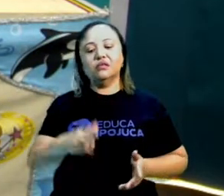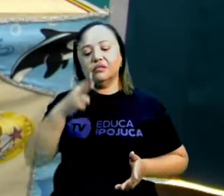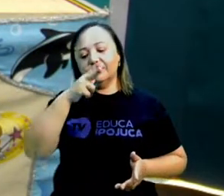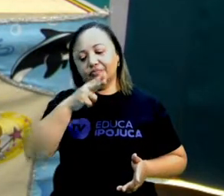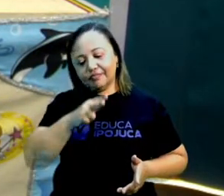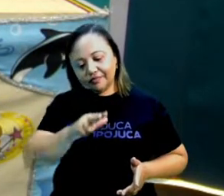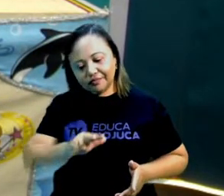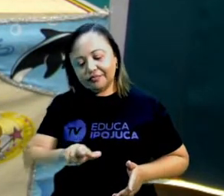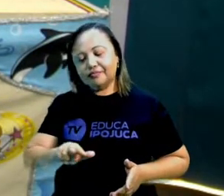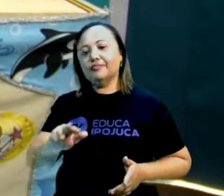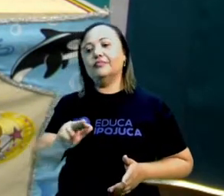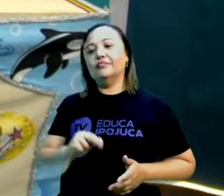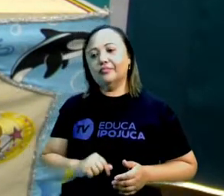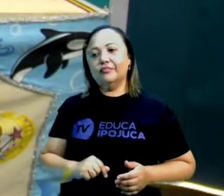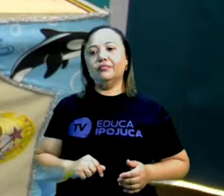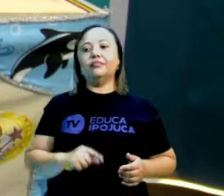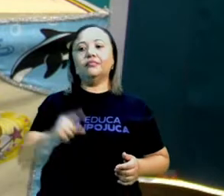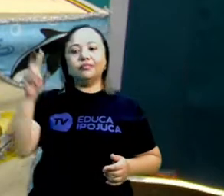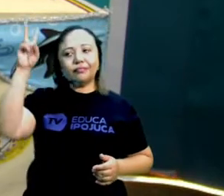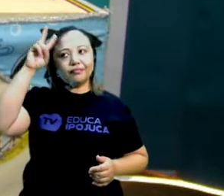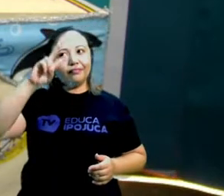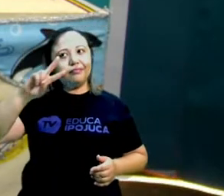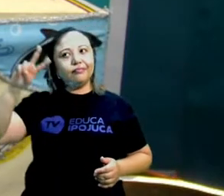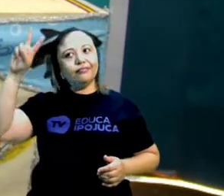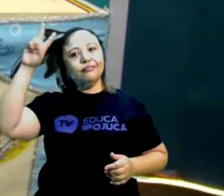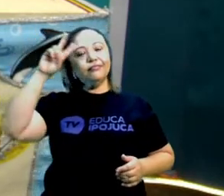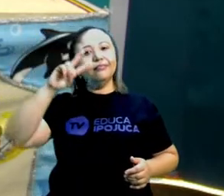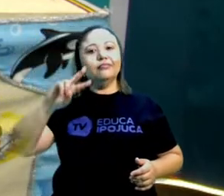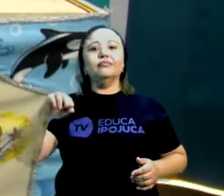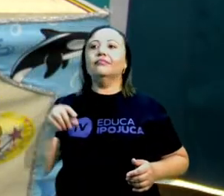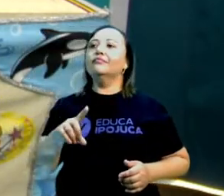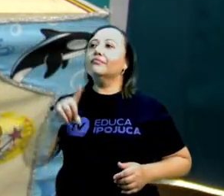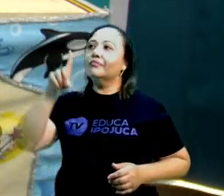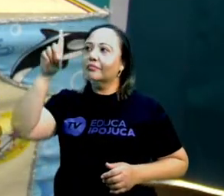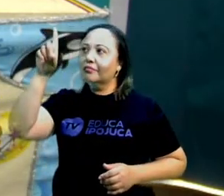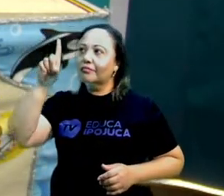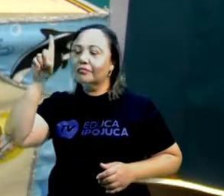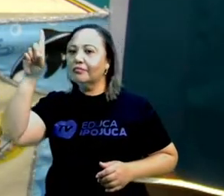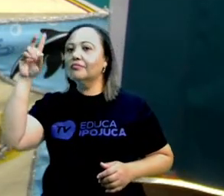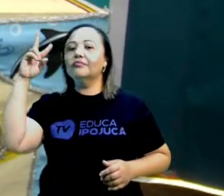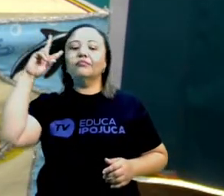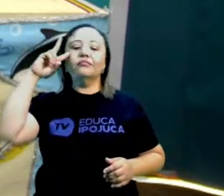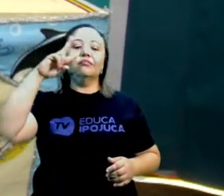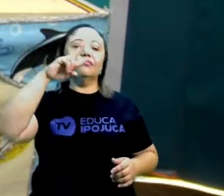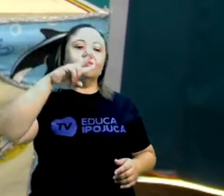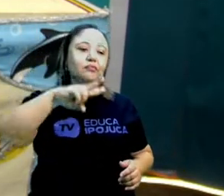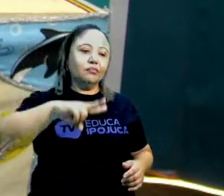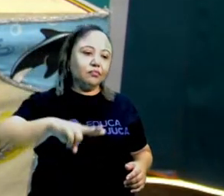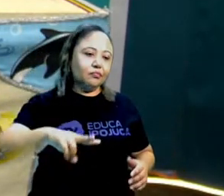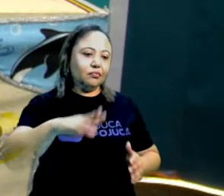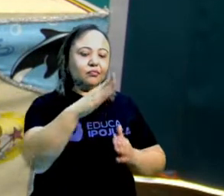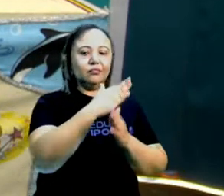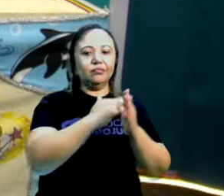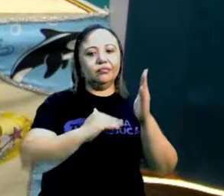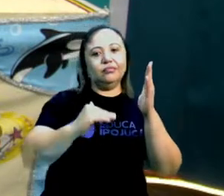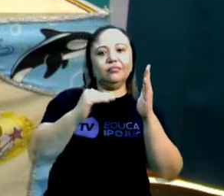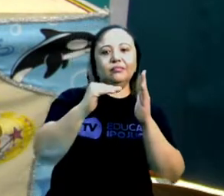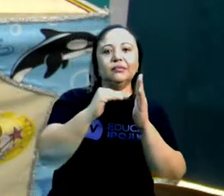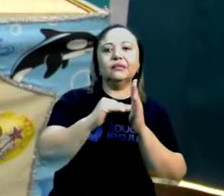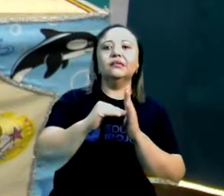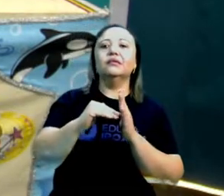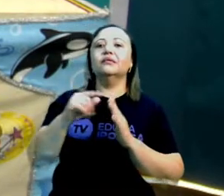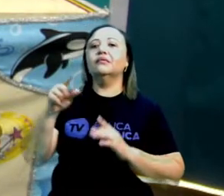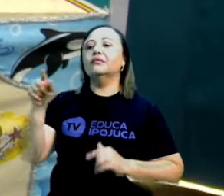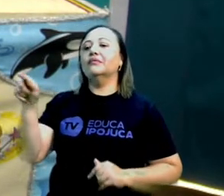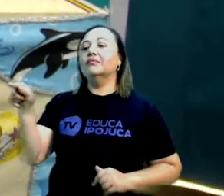Jonas, então, crianças, lembrou-se que Deus, ele vê tudo. Aí